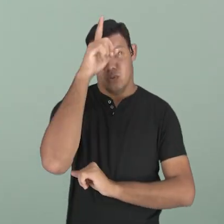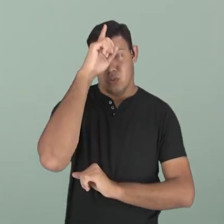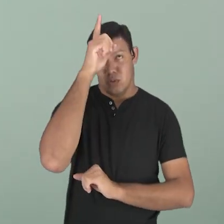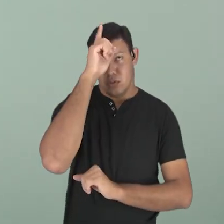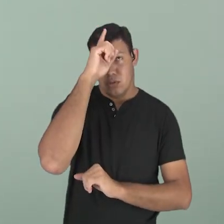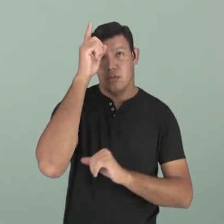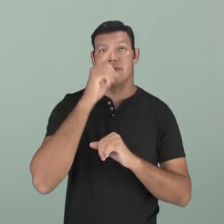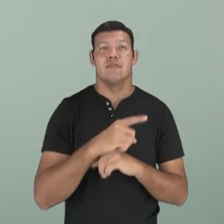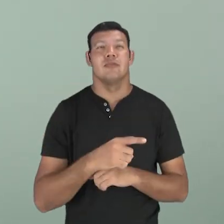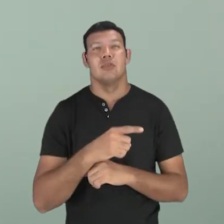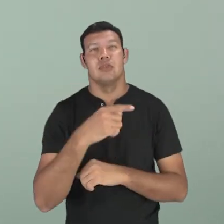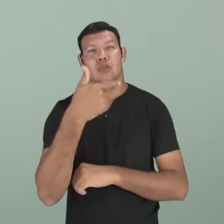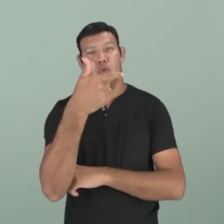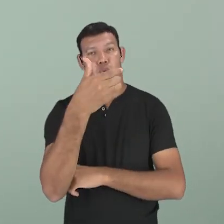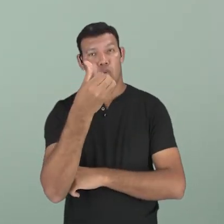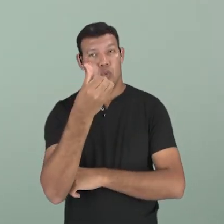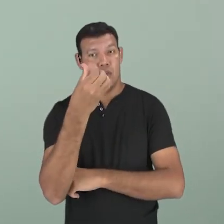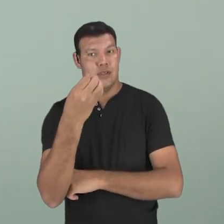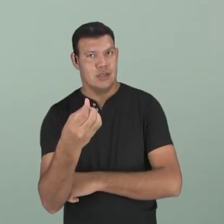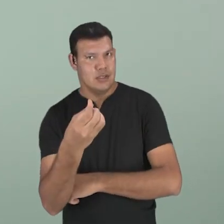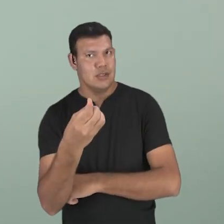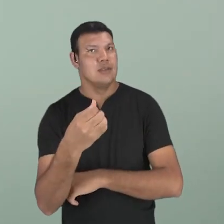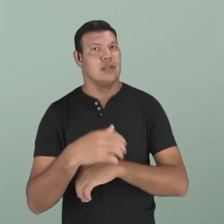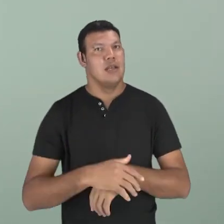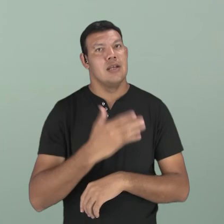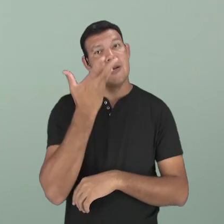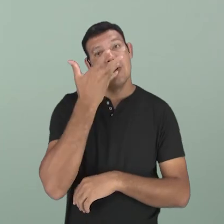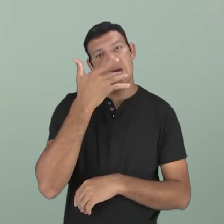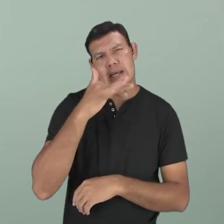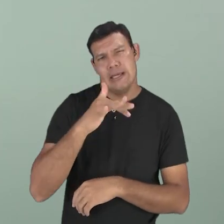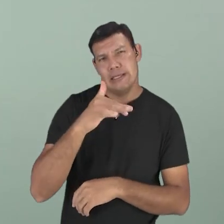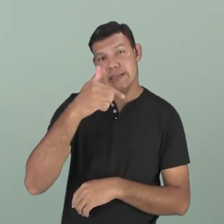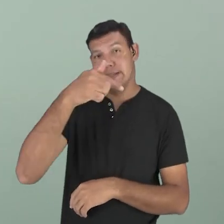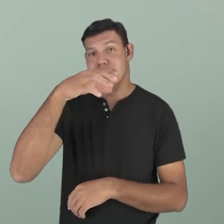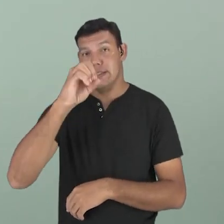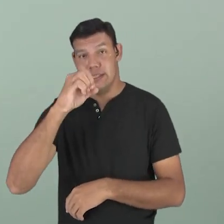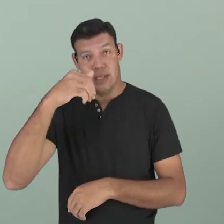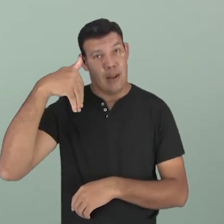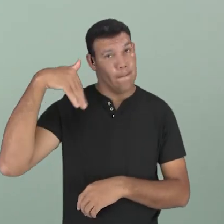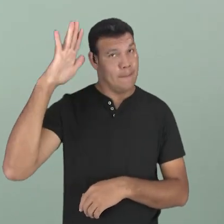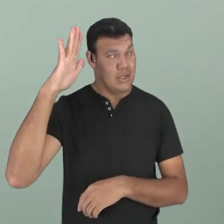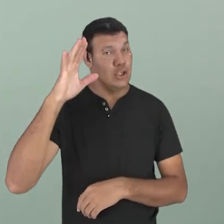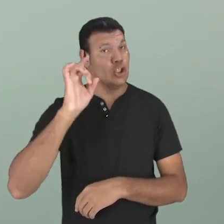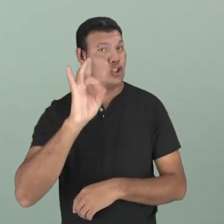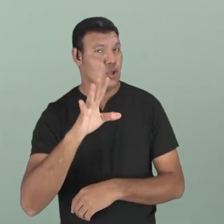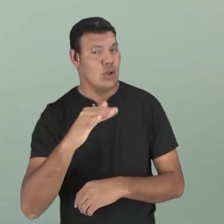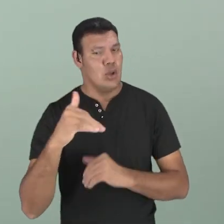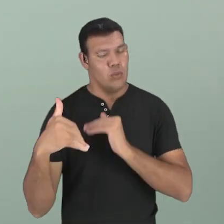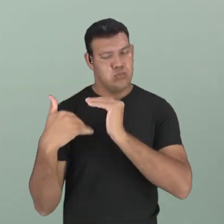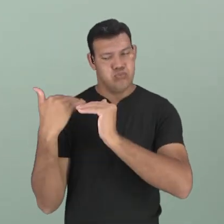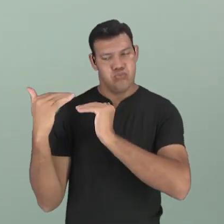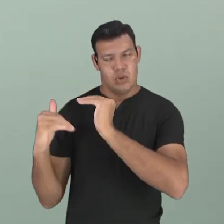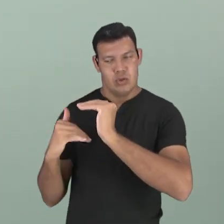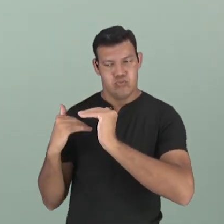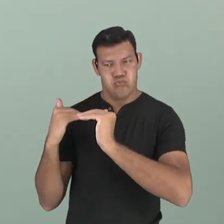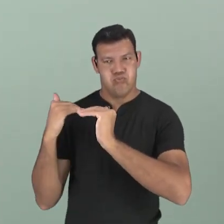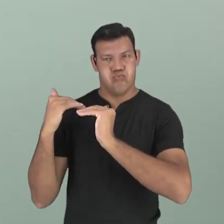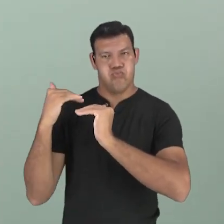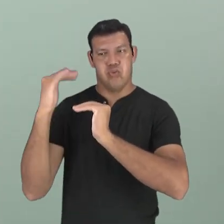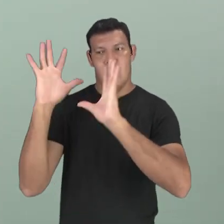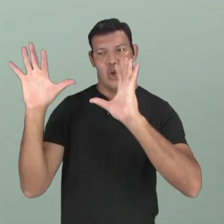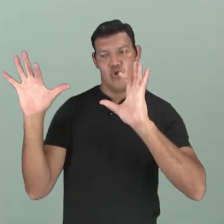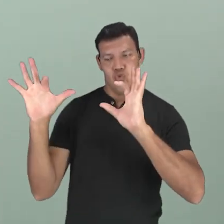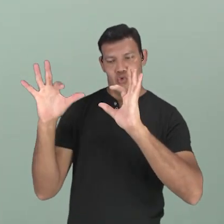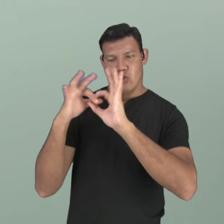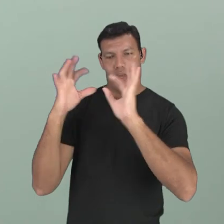206, as crianças podem ter 70 ossos a mais. Só que à medida que vão crescendo, né, esses ossos vão se fundindo e por isso esse